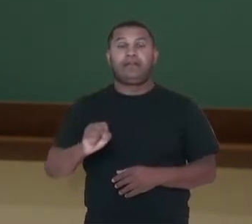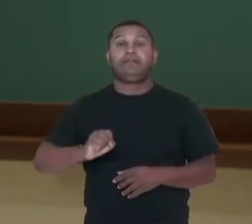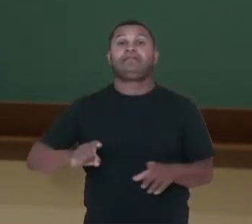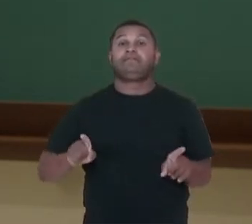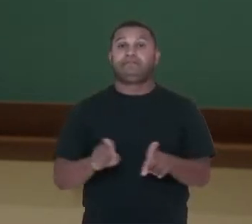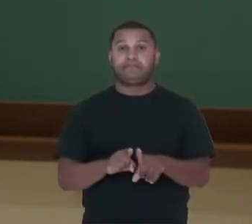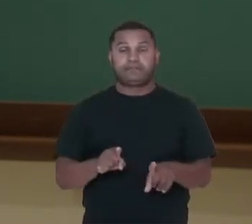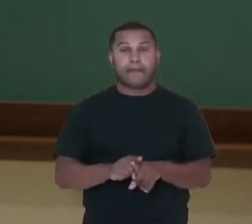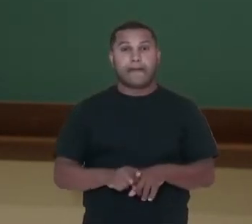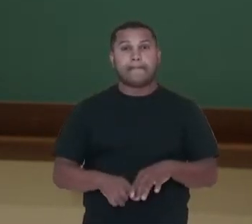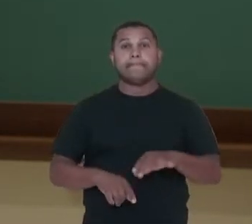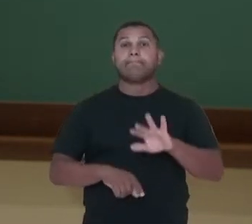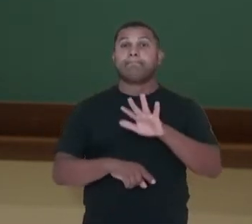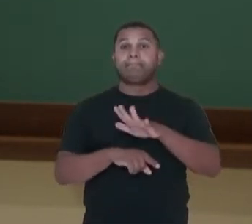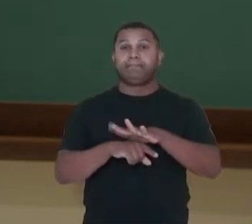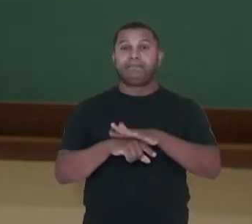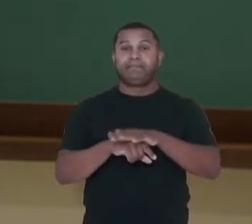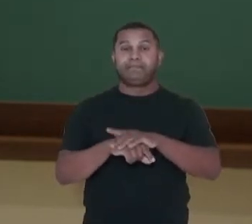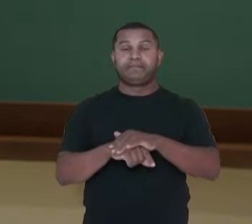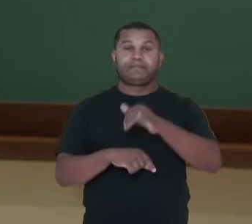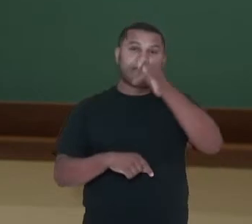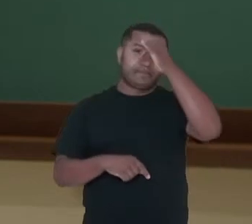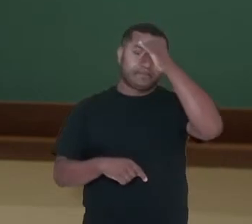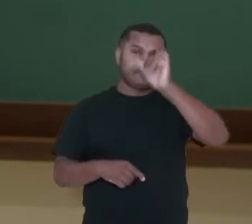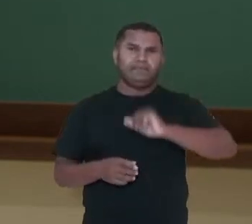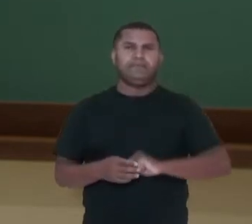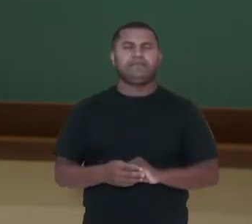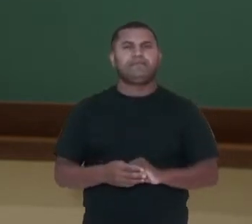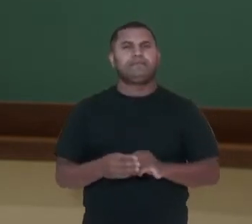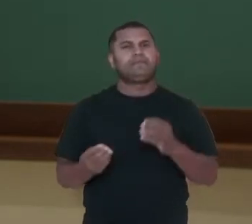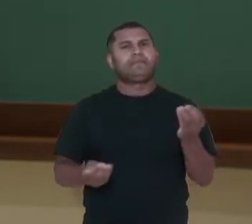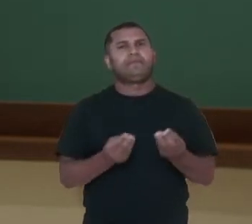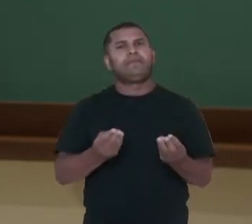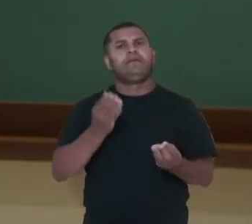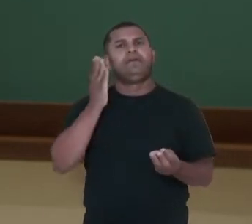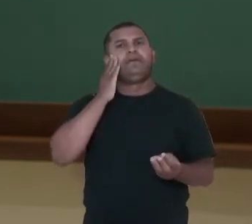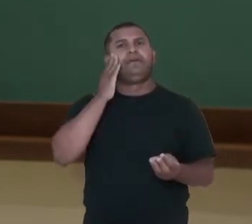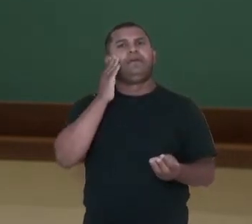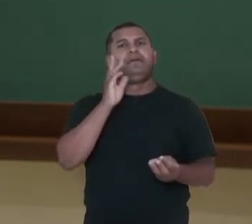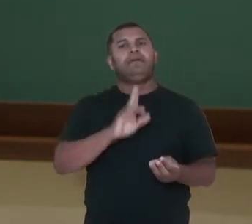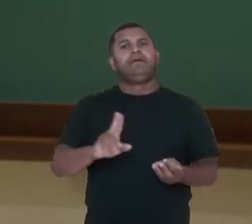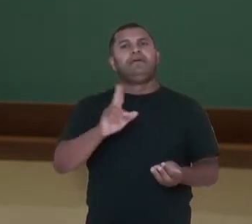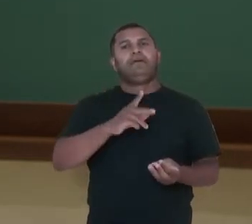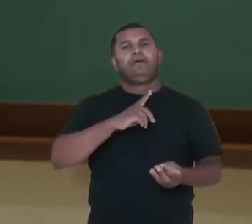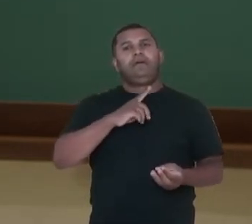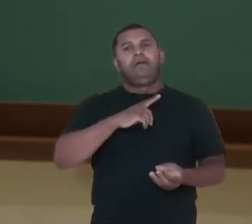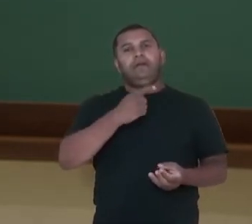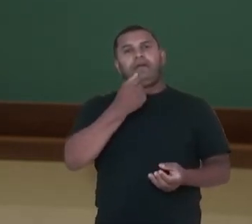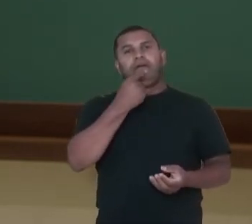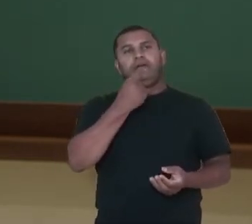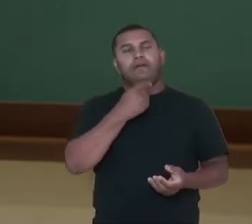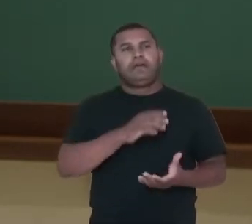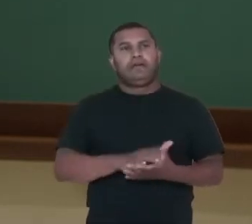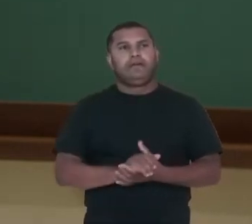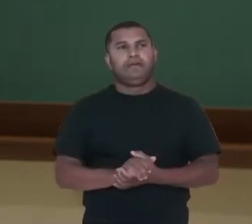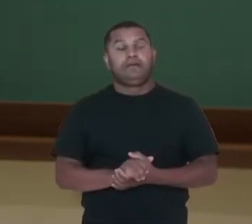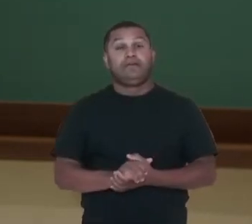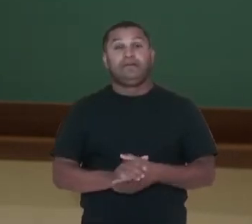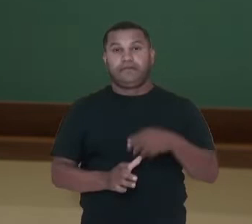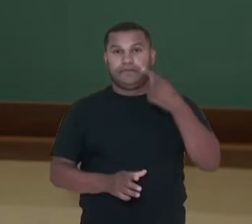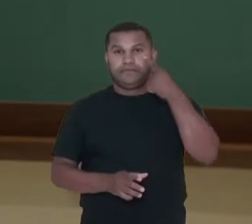mesmo a doença da barriga d'água, eu tomo água contaminada, como que é? Veja bem, a